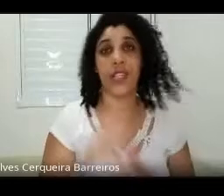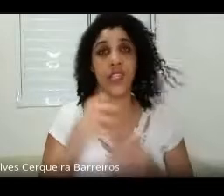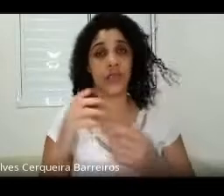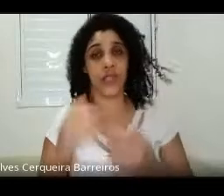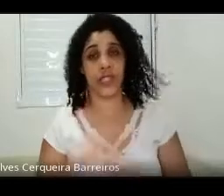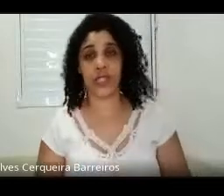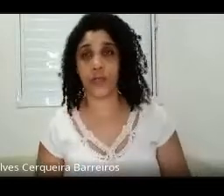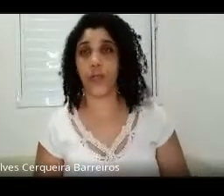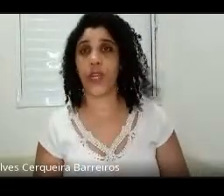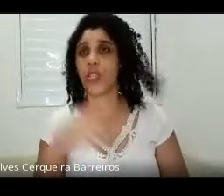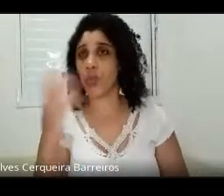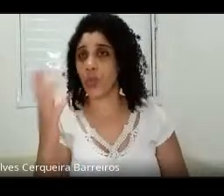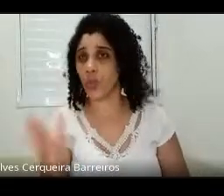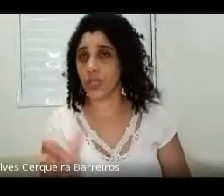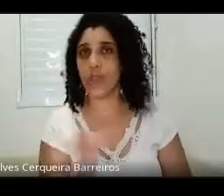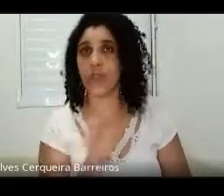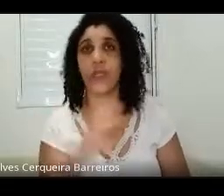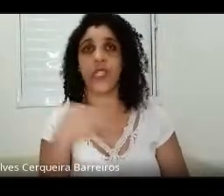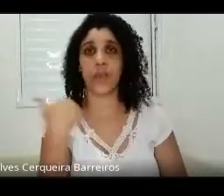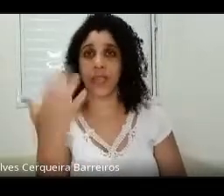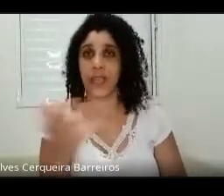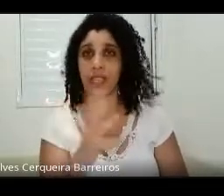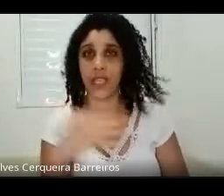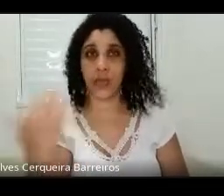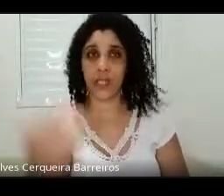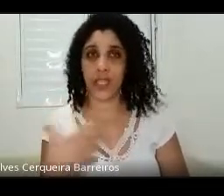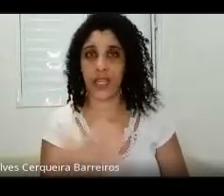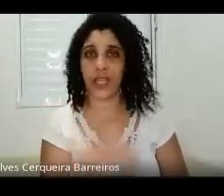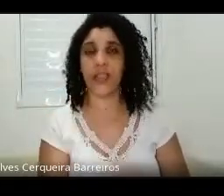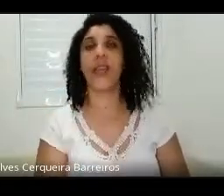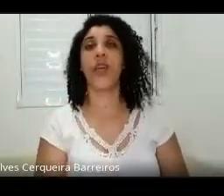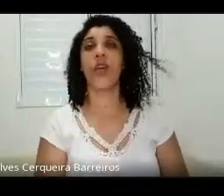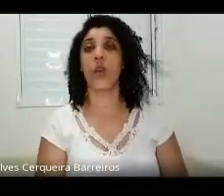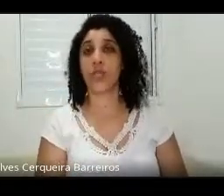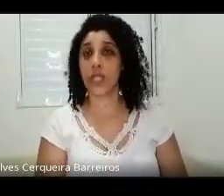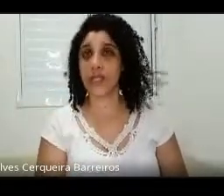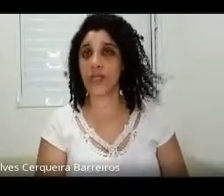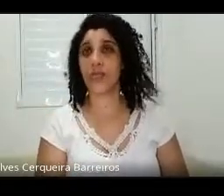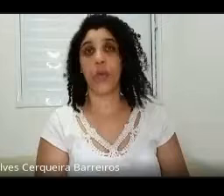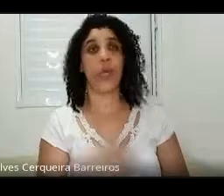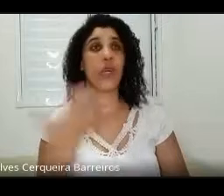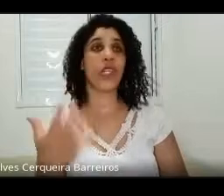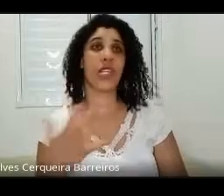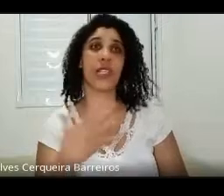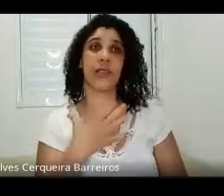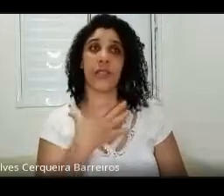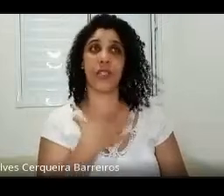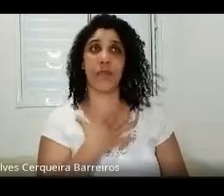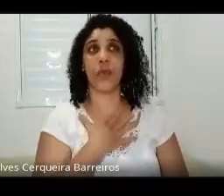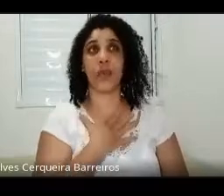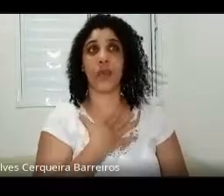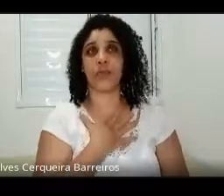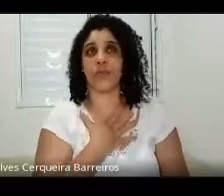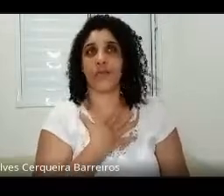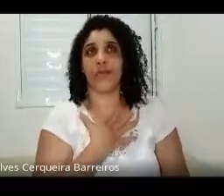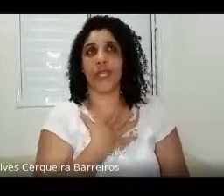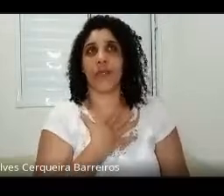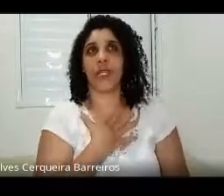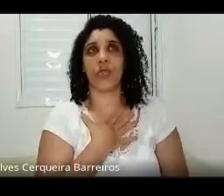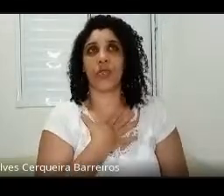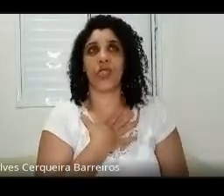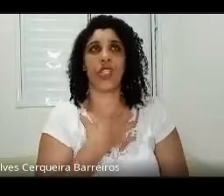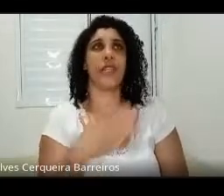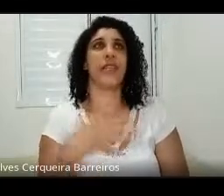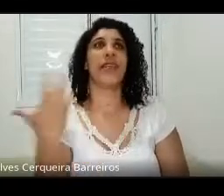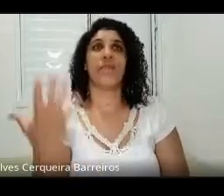Consegue, desde que você seja fluente, o outro seja fluente, para que haja realmente aquela comunicação. Porque não adianta, por exemplo, eu saber